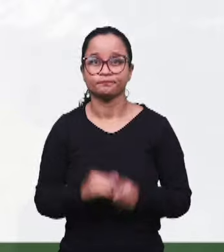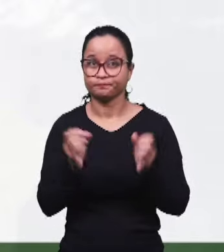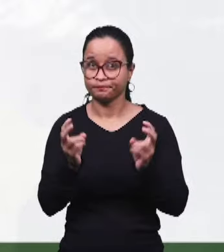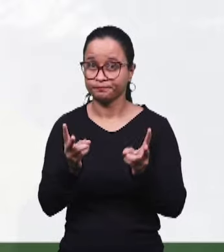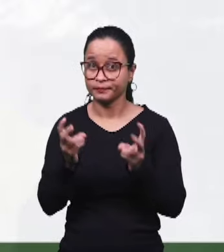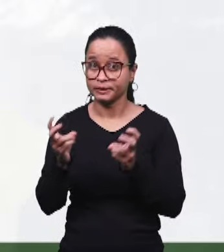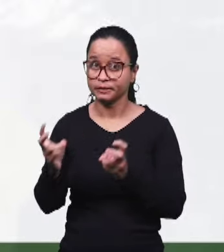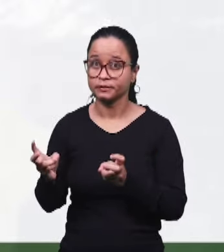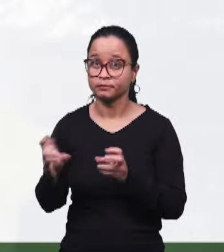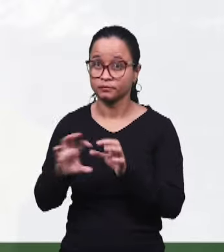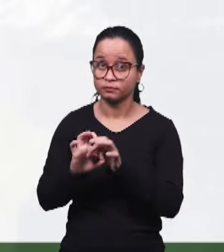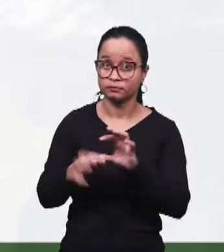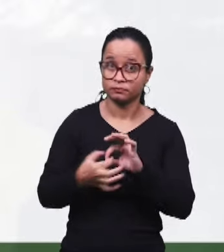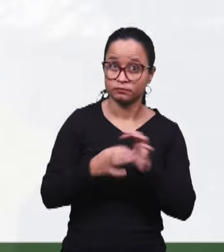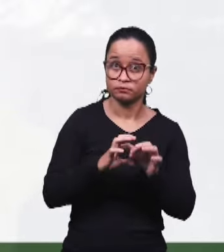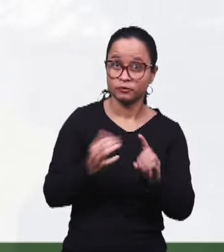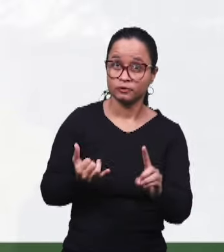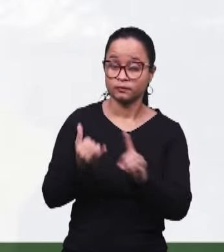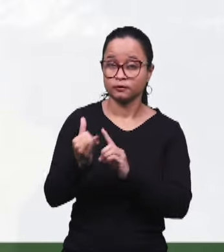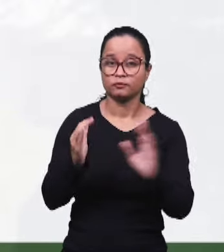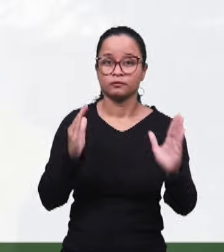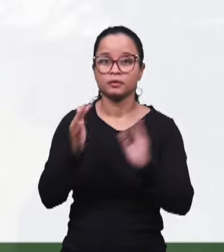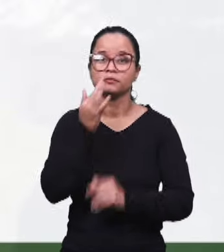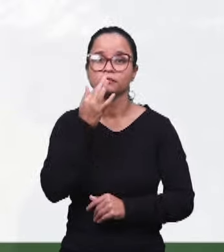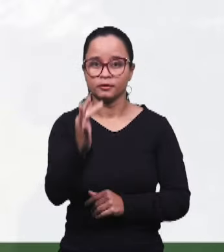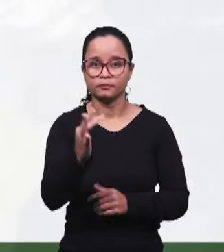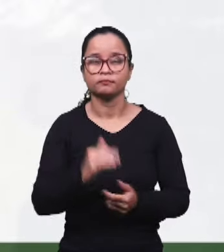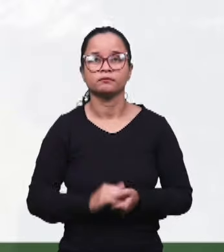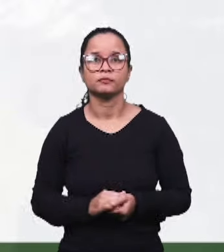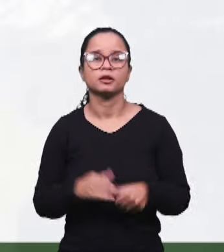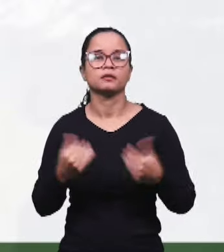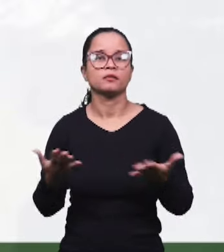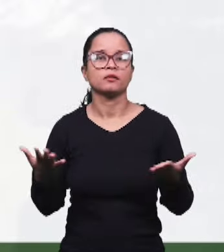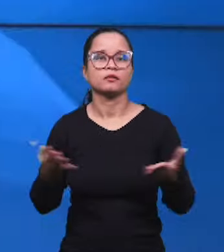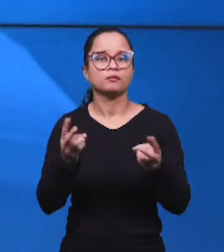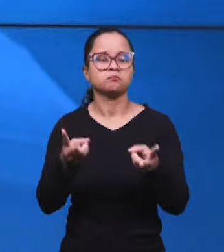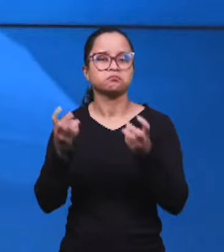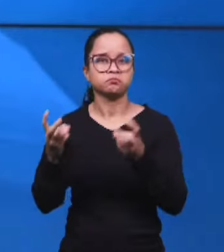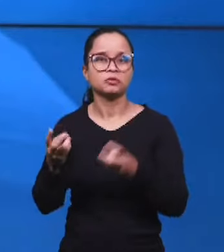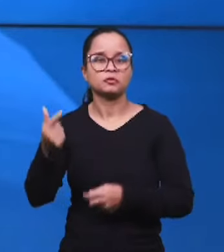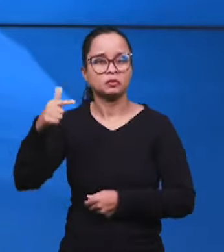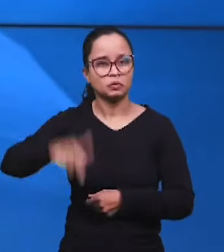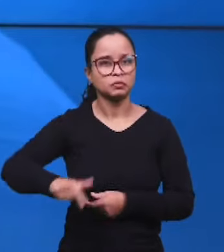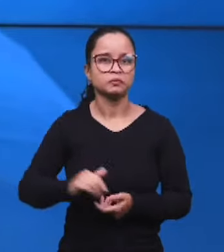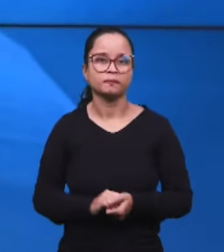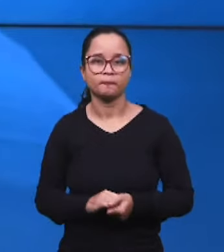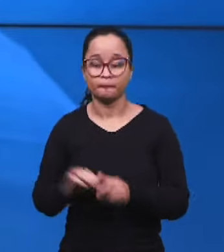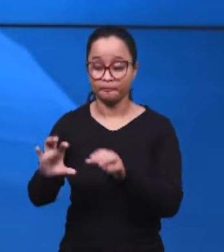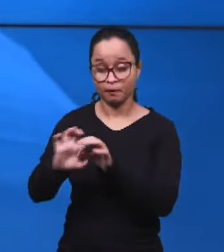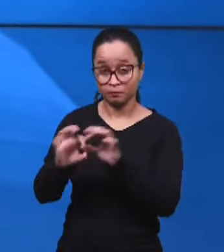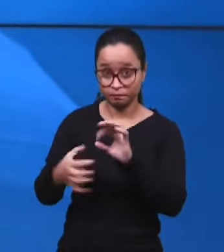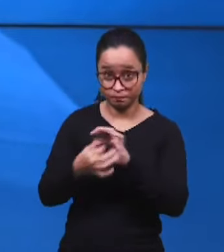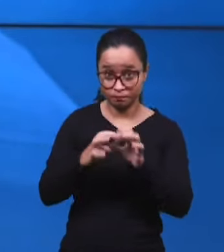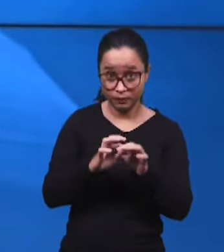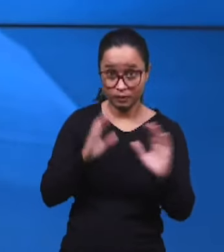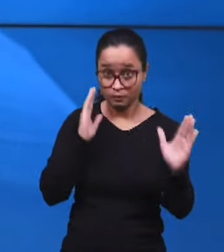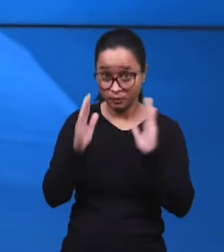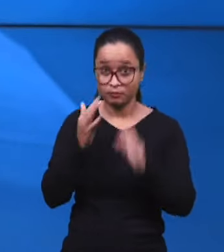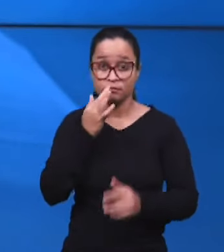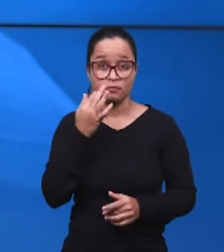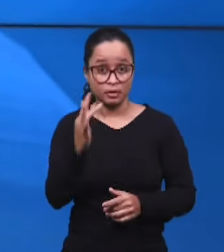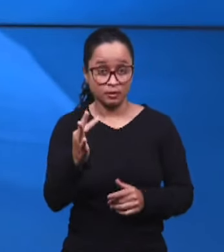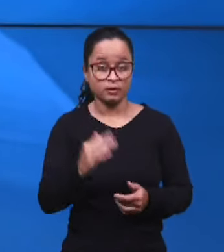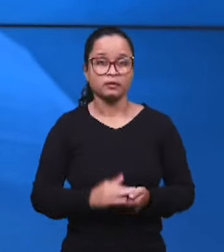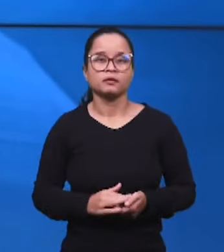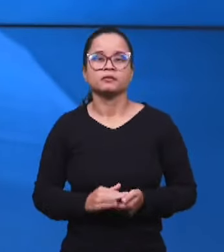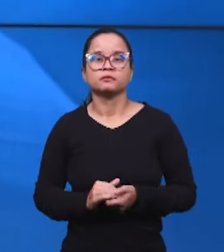contexto profético do tempo do breve. Agora vamos identificar, mais uma vez, o contexto do tempo profético do breve